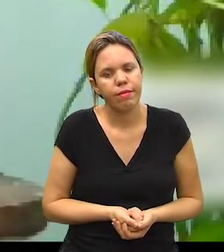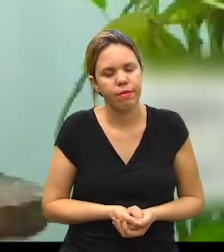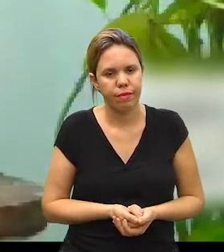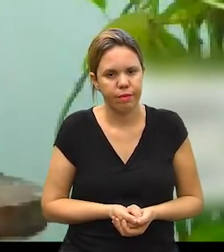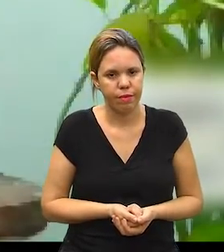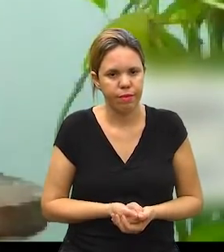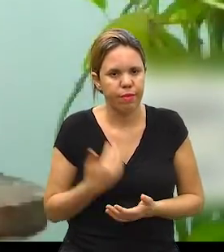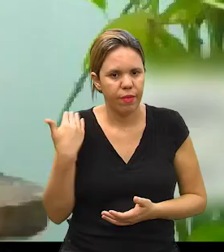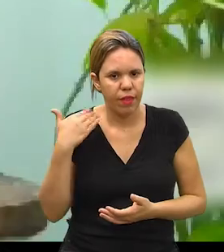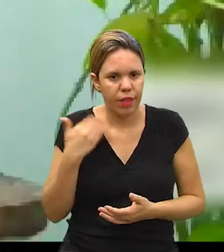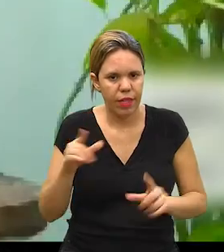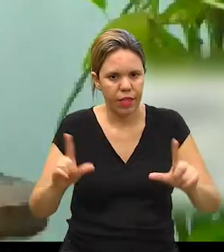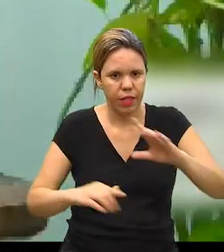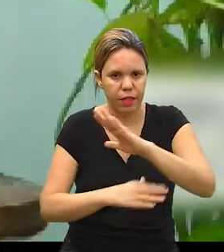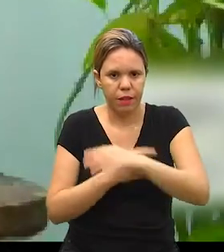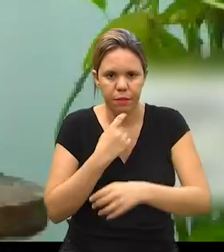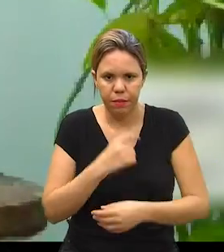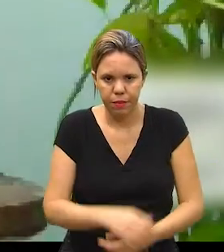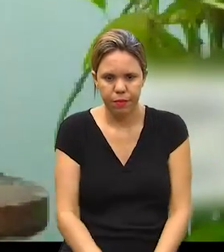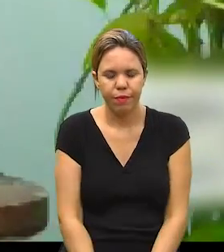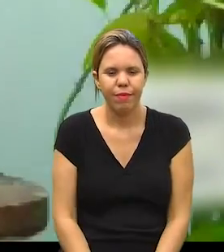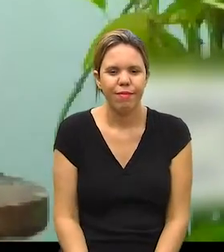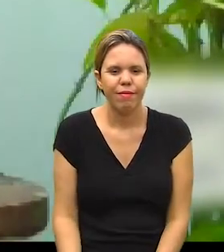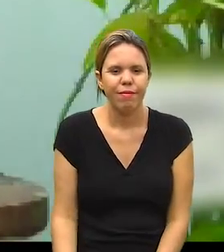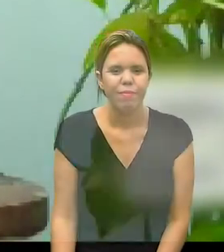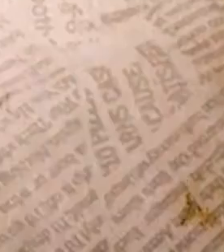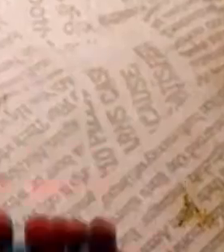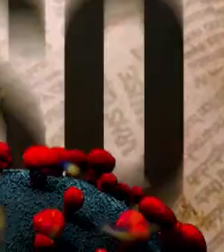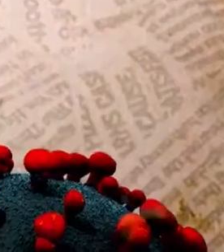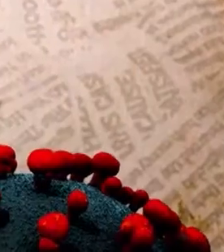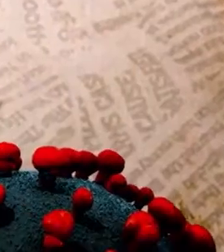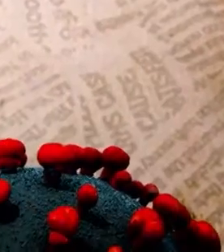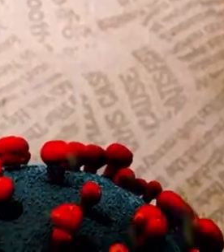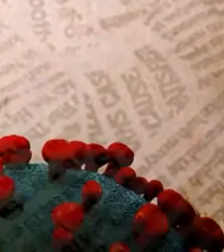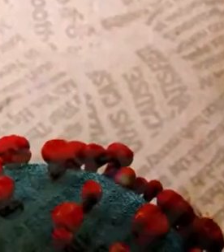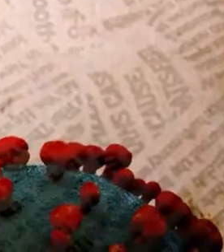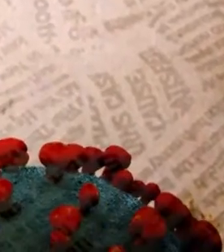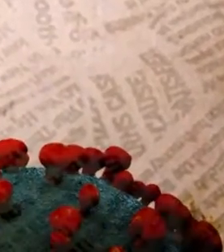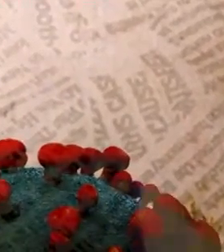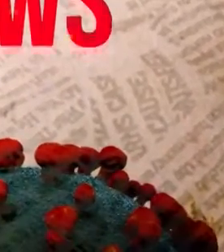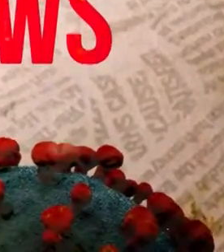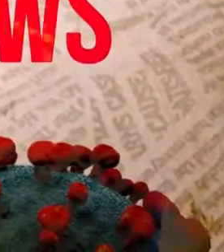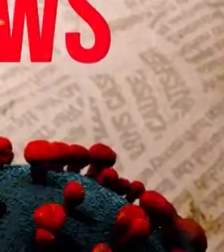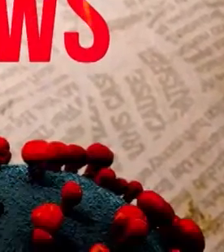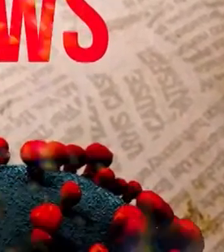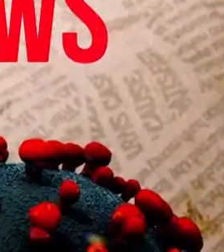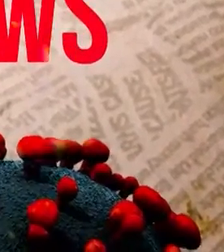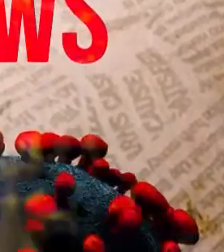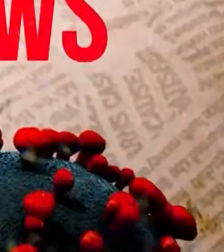19 97829 3776. Rita Maria, para a TV Câmara Campinas.